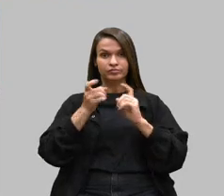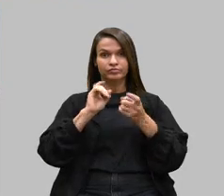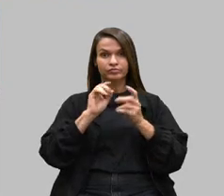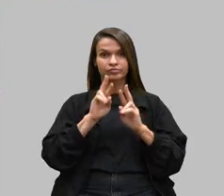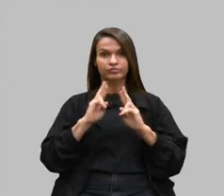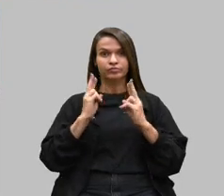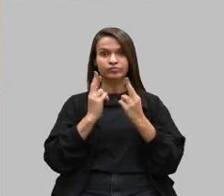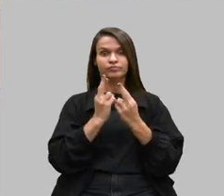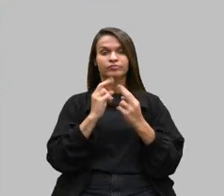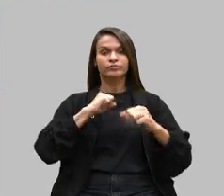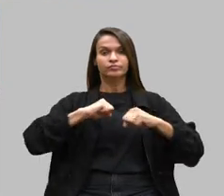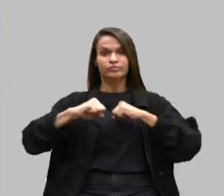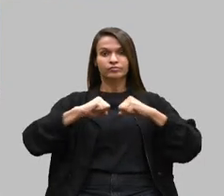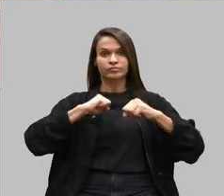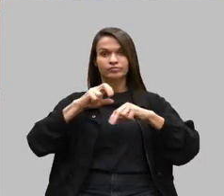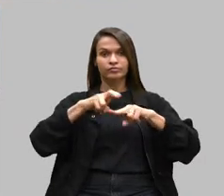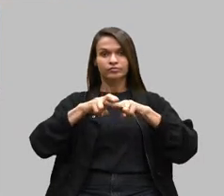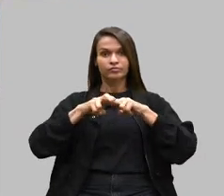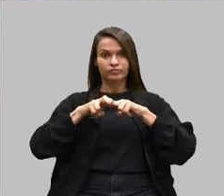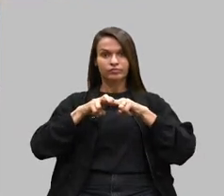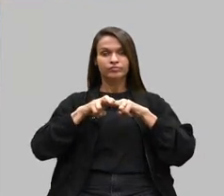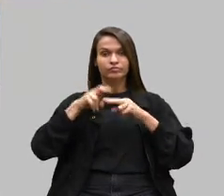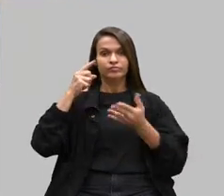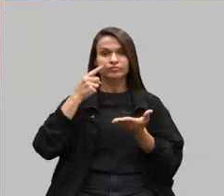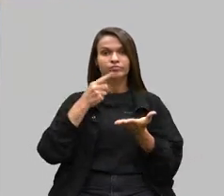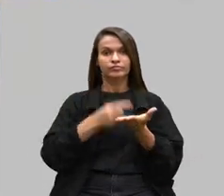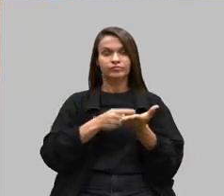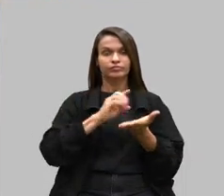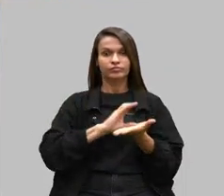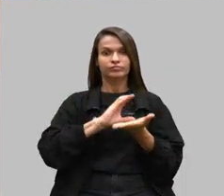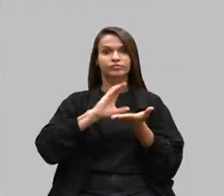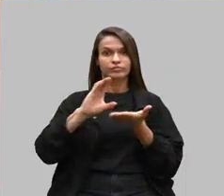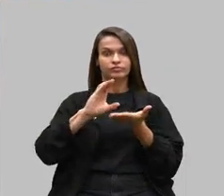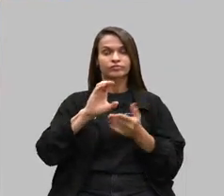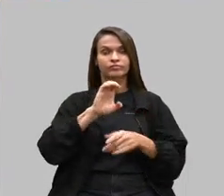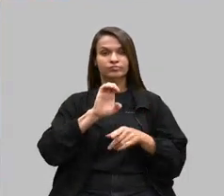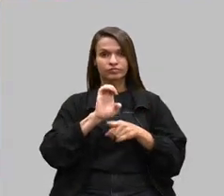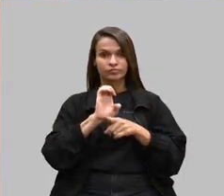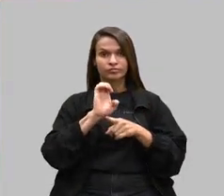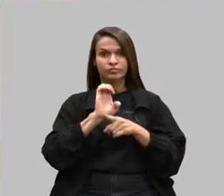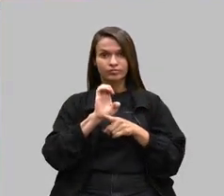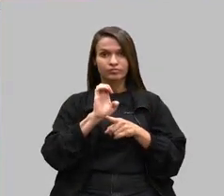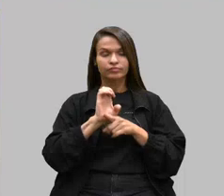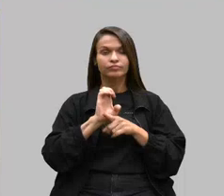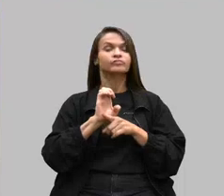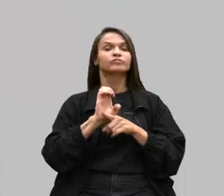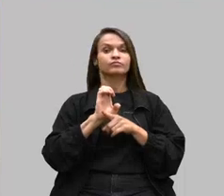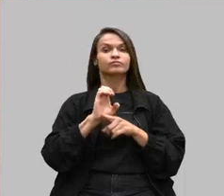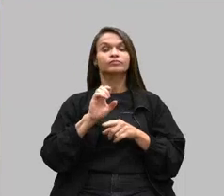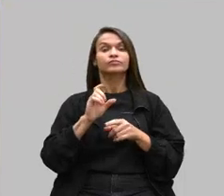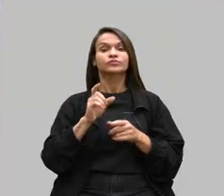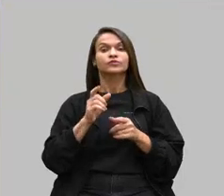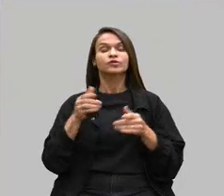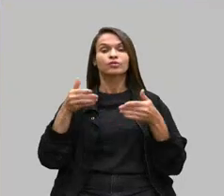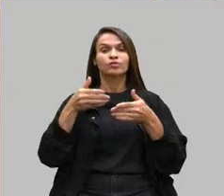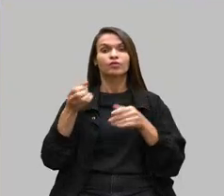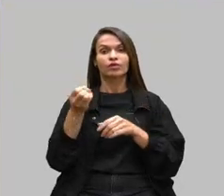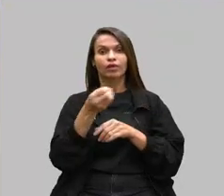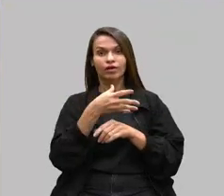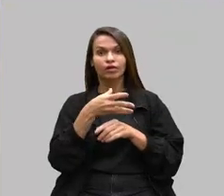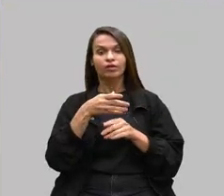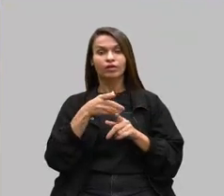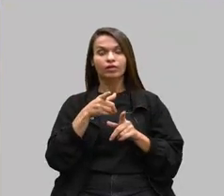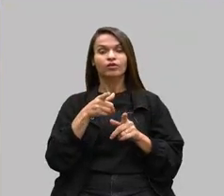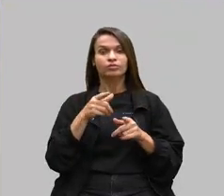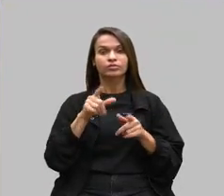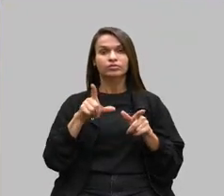a debater sobre a repactuação dos investimentos no estado decorrentes das renovações antecipadas das